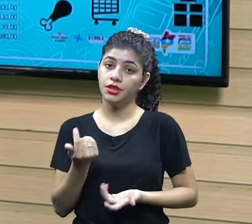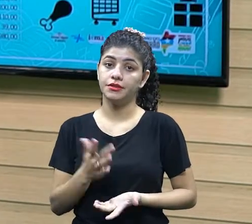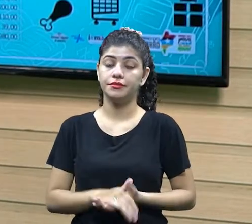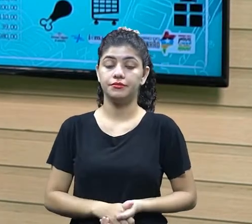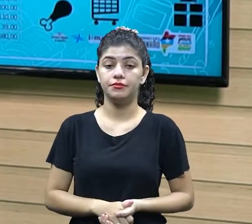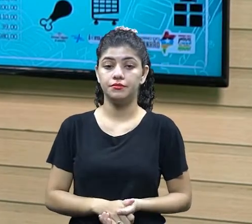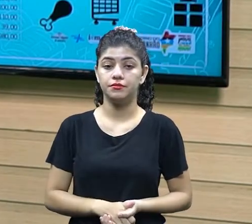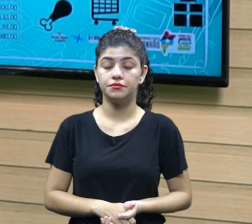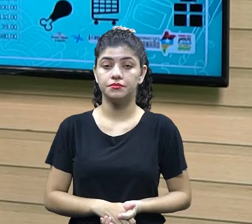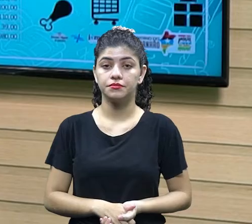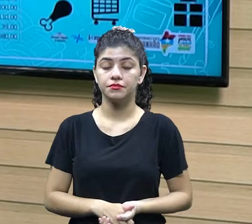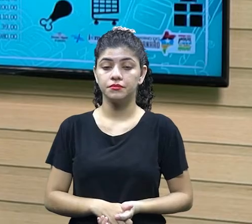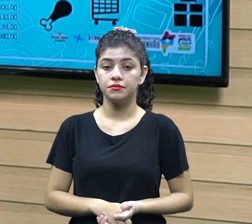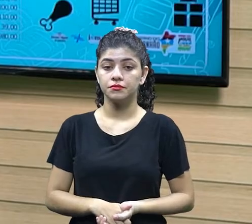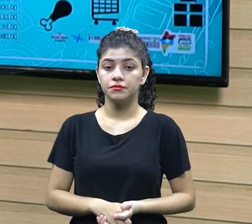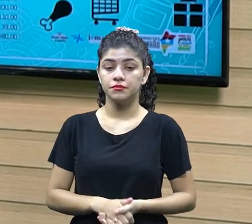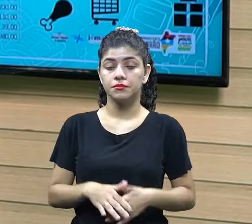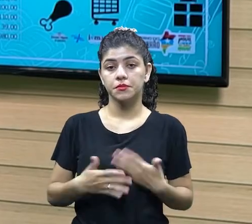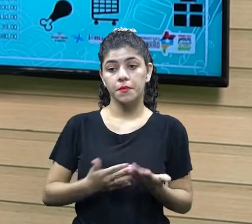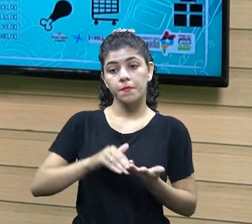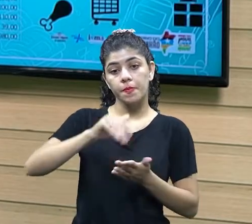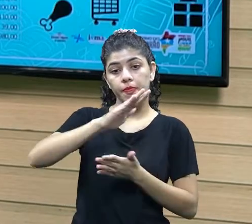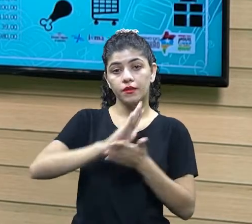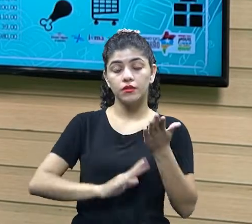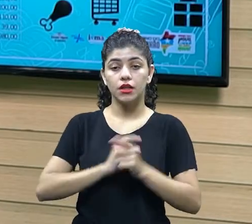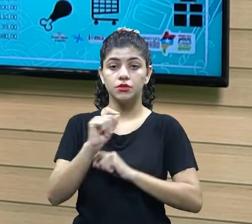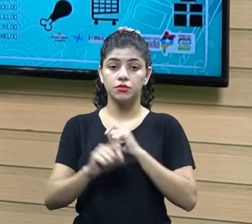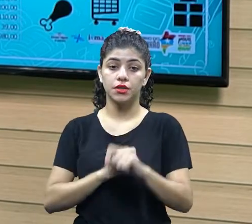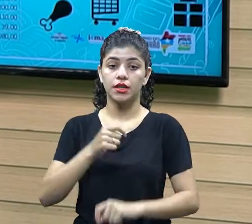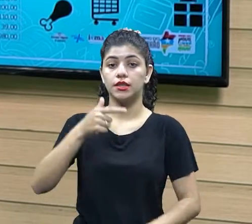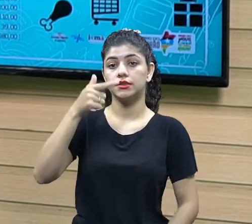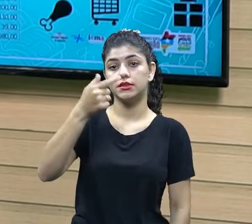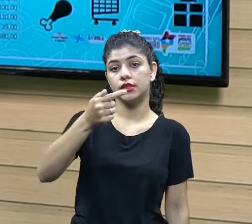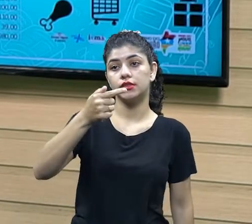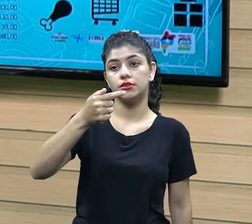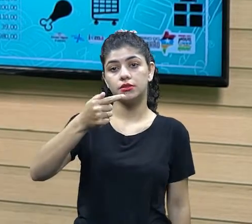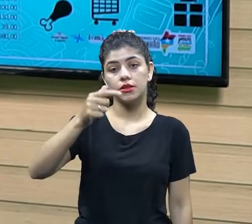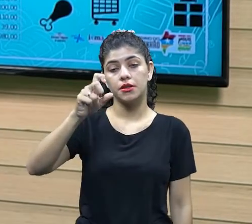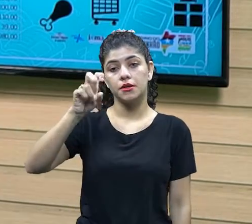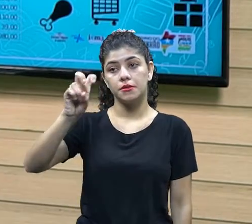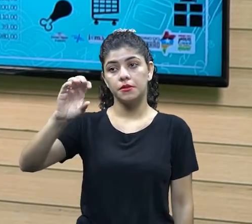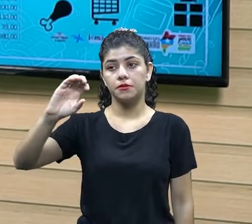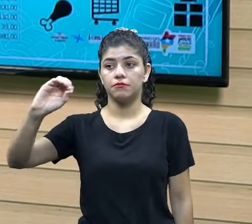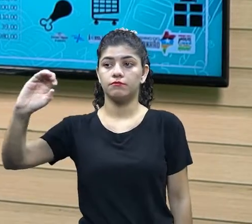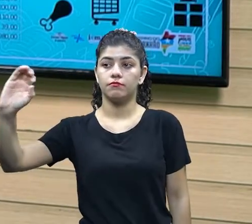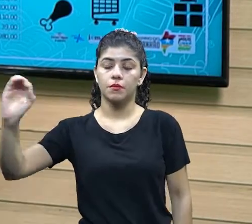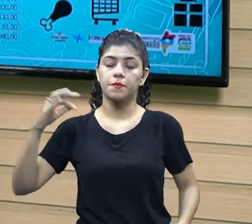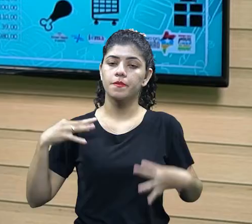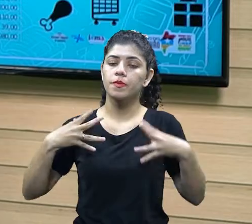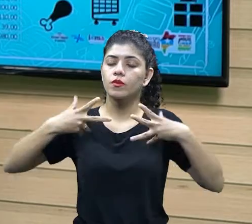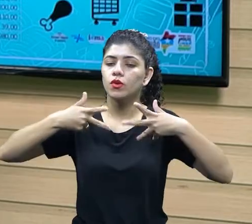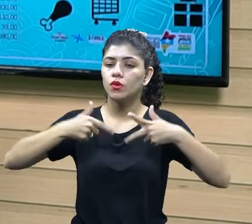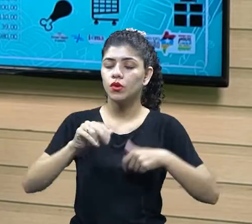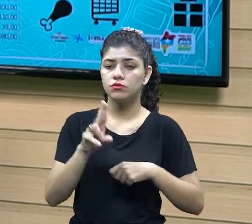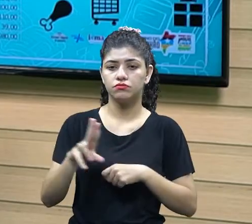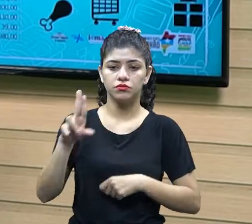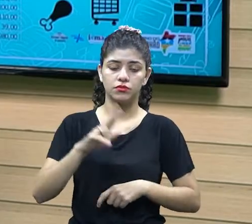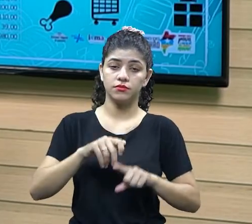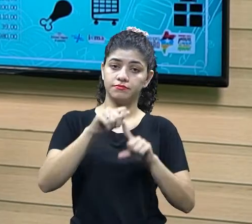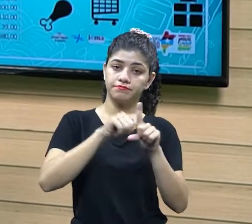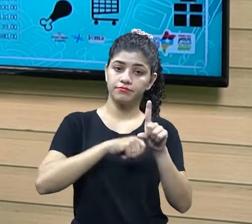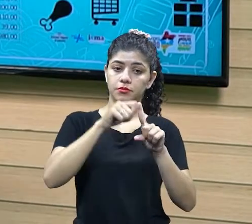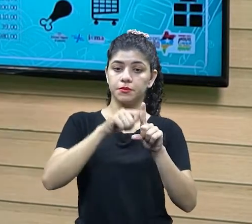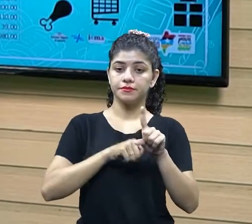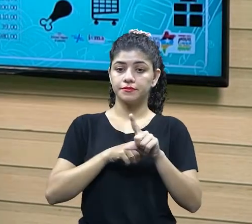Salvador, né? Então, a viagem dele custa o quê? R$ 7.500. Ele com todas essas